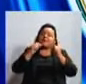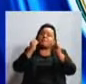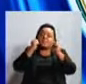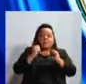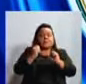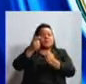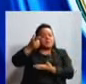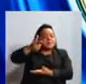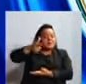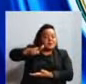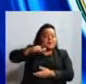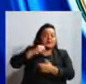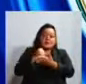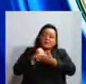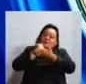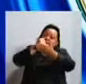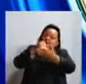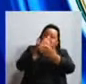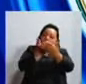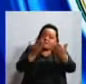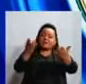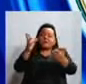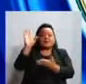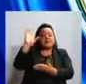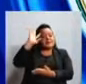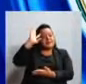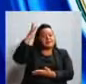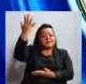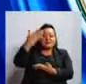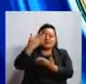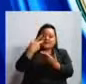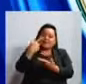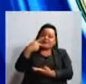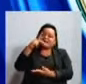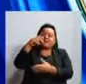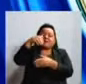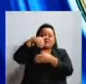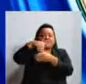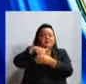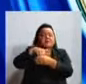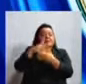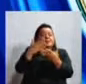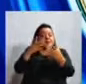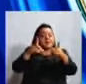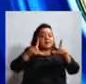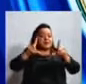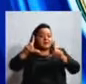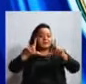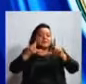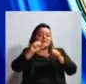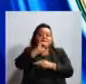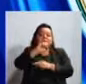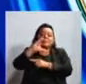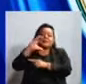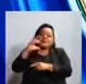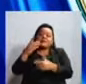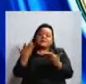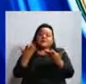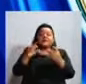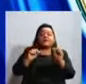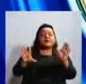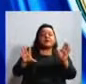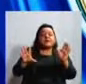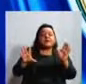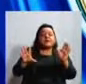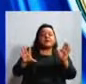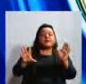mais uma vez, auxiliá-lo na decisão do seu voto. Não perca a edição de hoje do CIC News, onde teremos um balanço de tudo